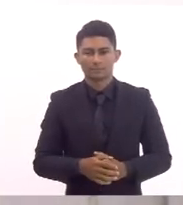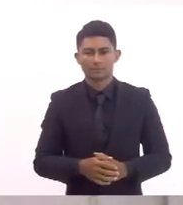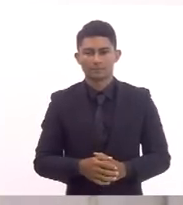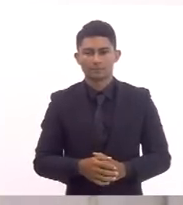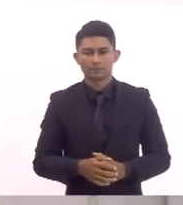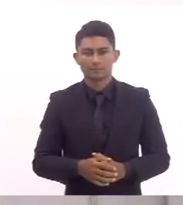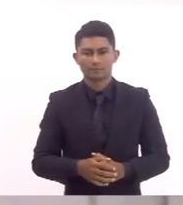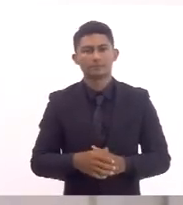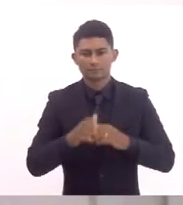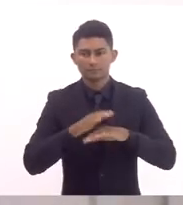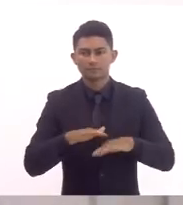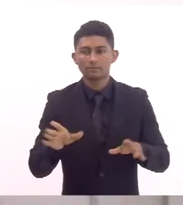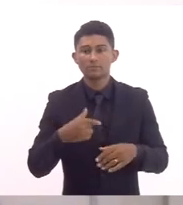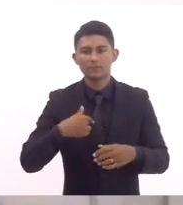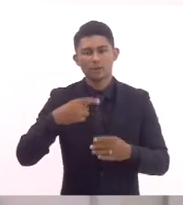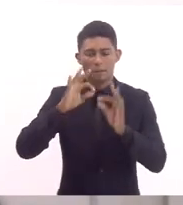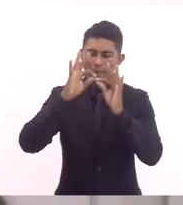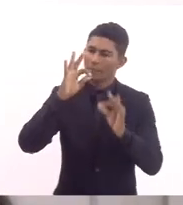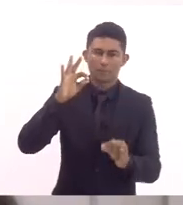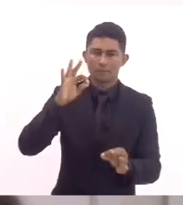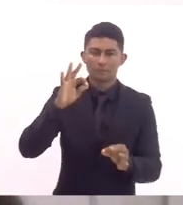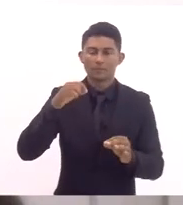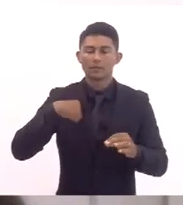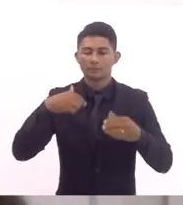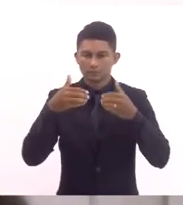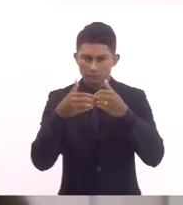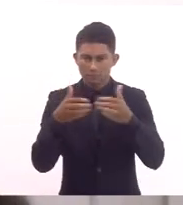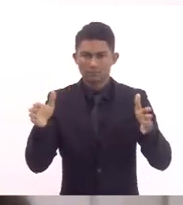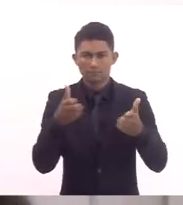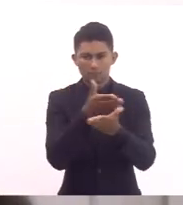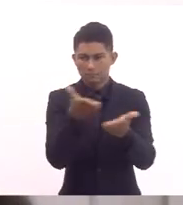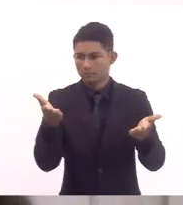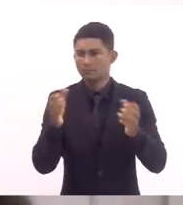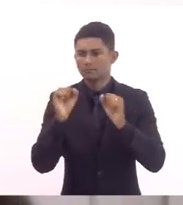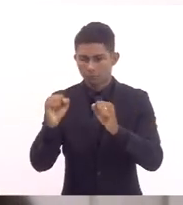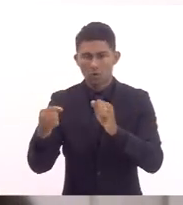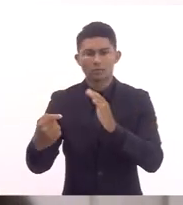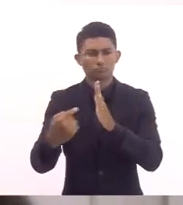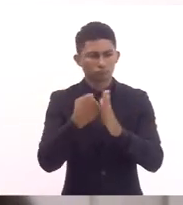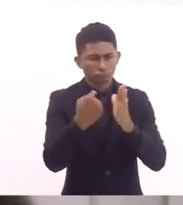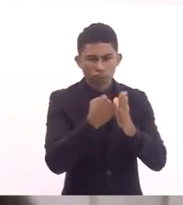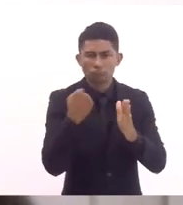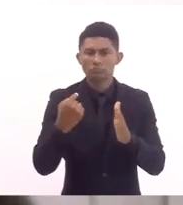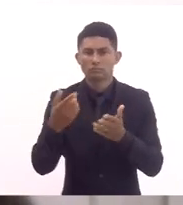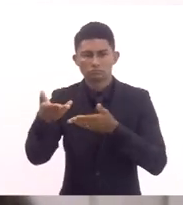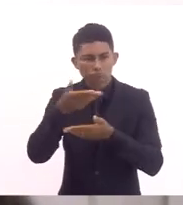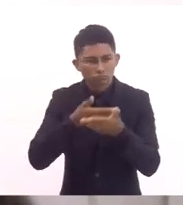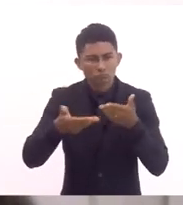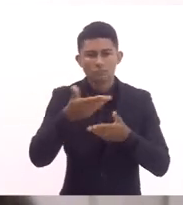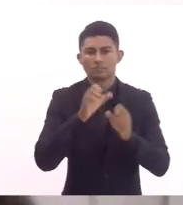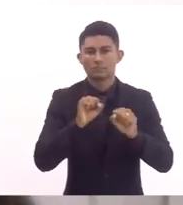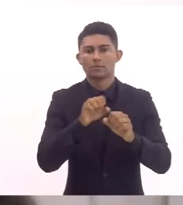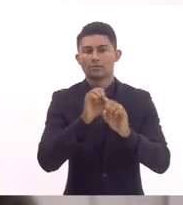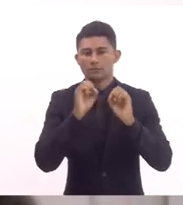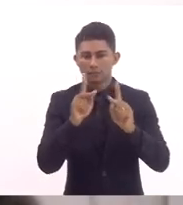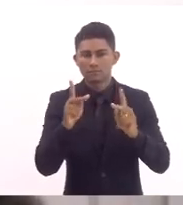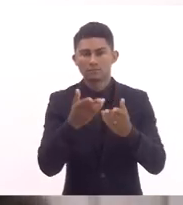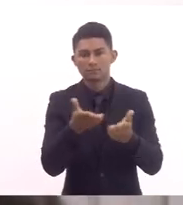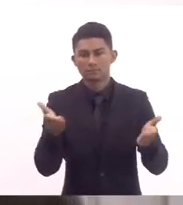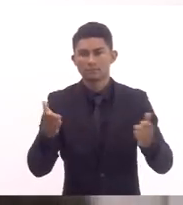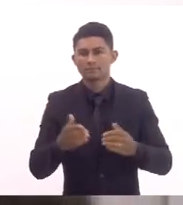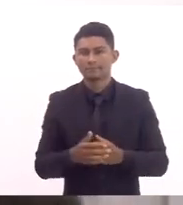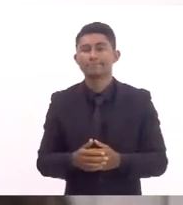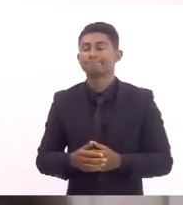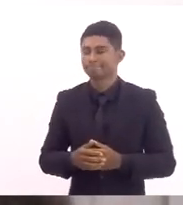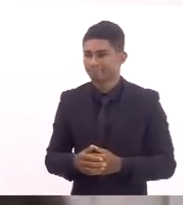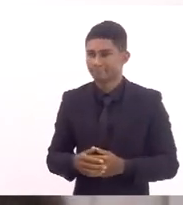e Pronto acho que é isso não vou me estender mais eu tô aberta depois para qualquer comentário dúvida que vocês tiverem Obrigado